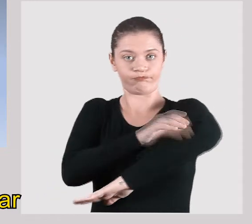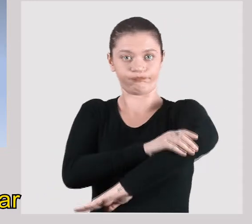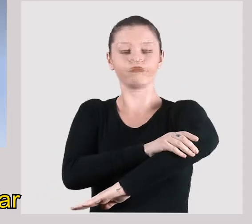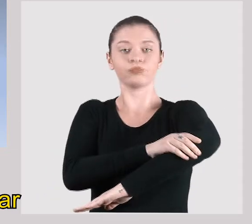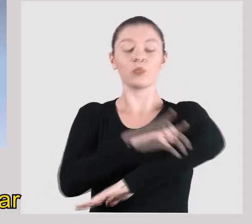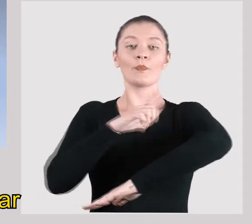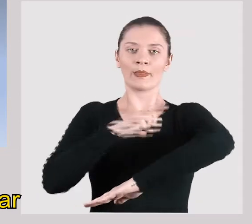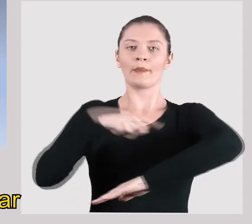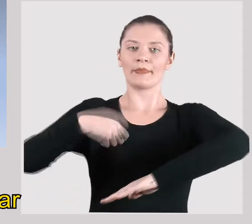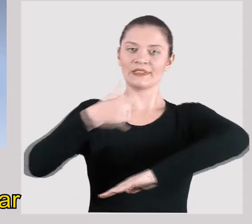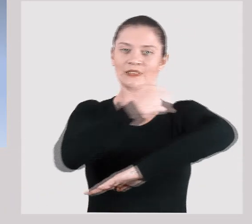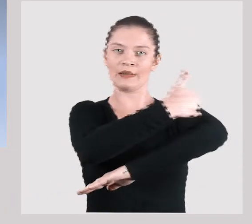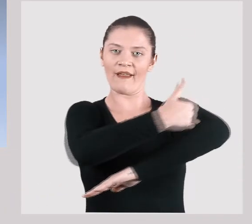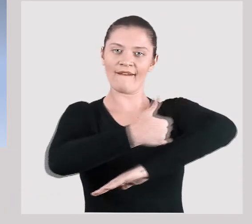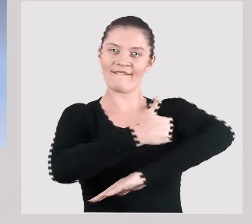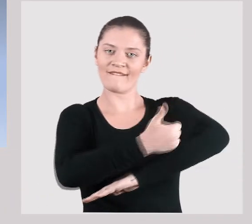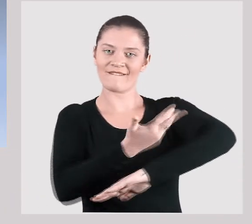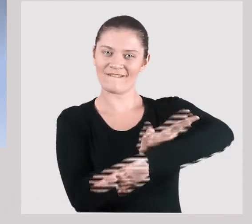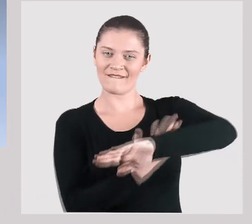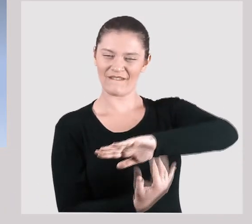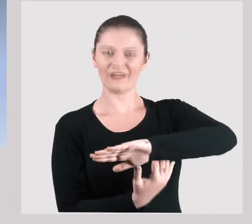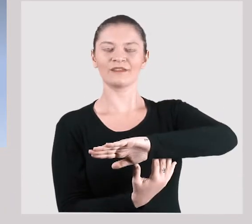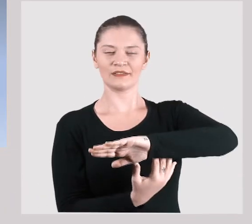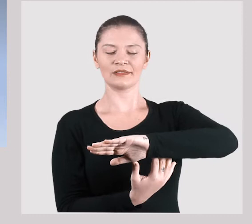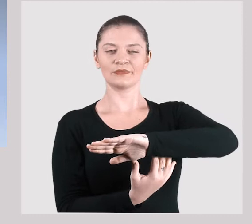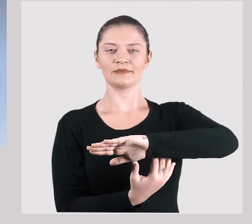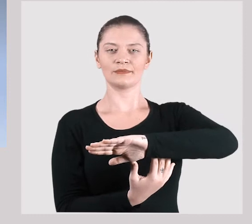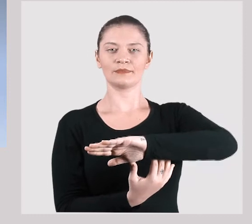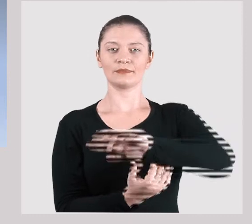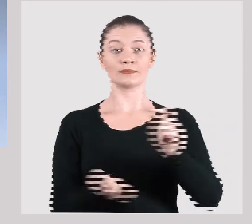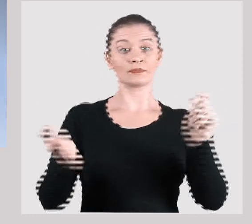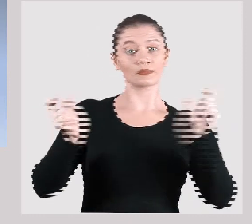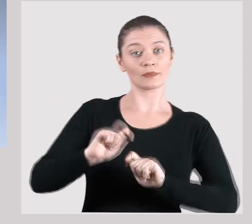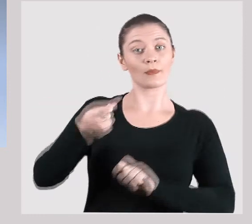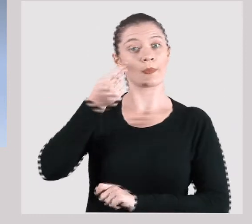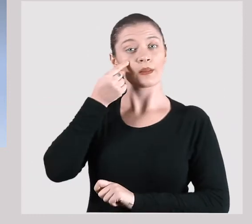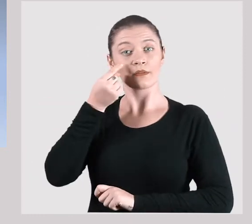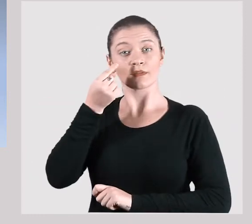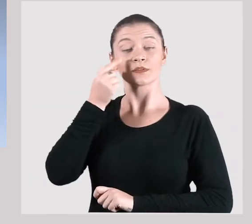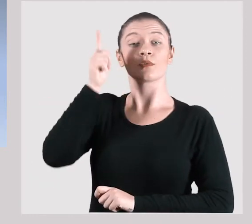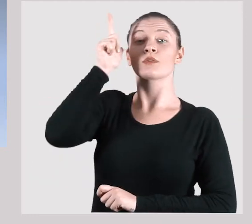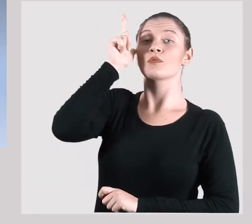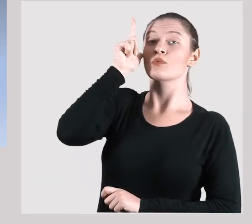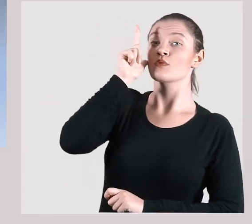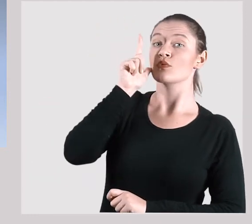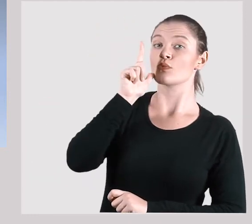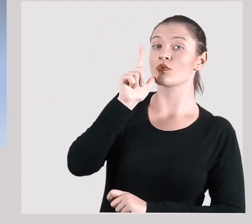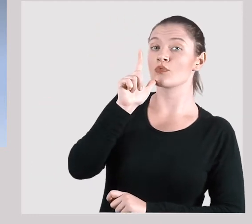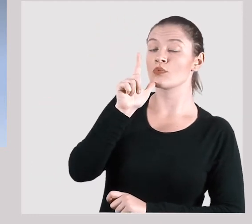vascular, então, para poder, né, ver se esse tecido vai conseguir